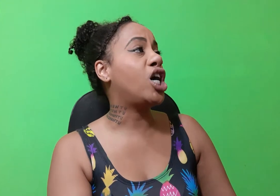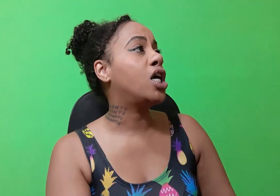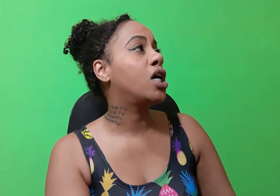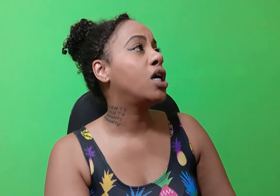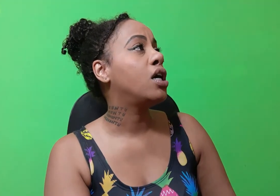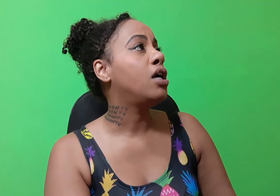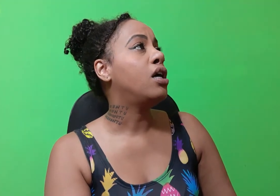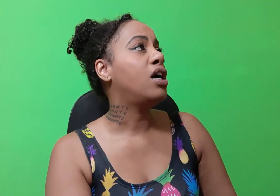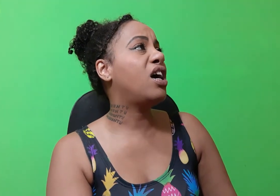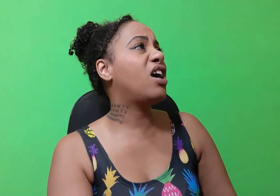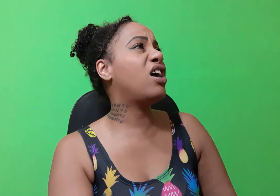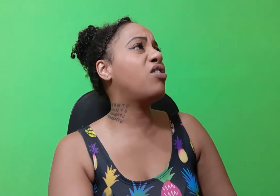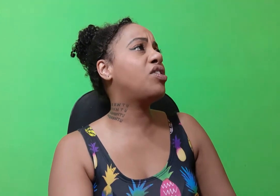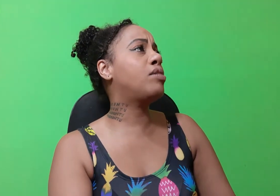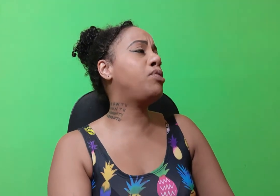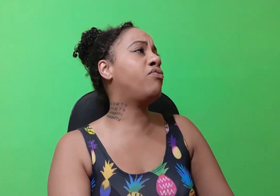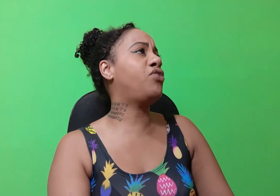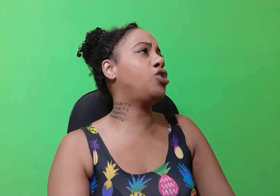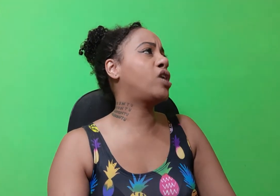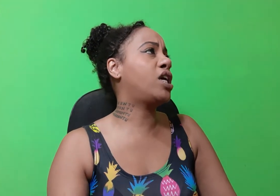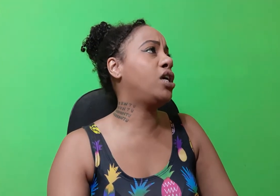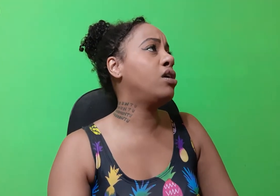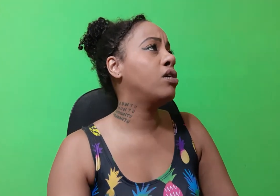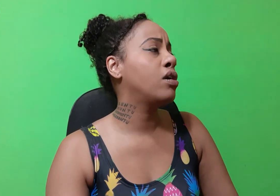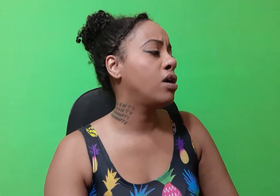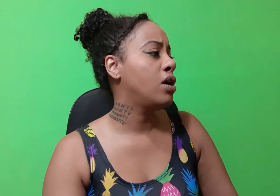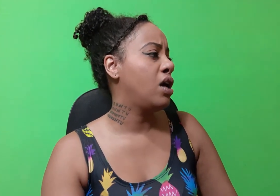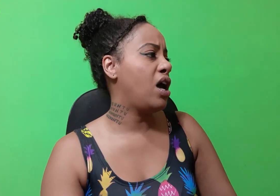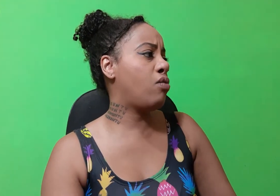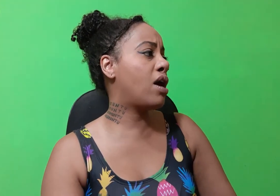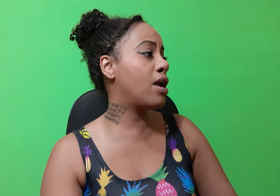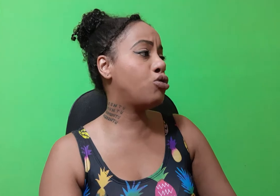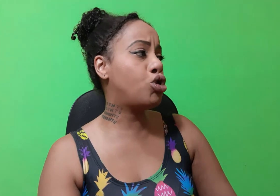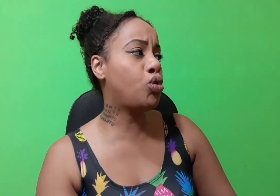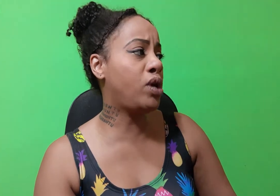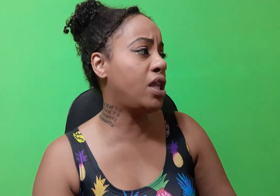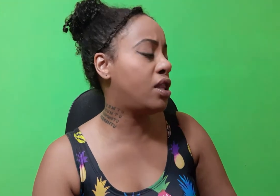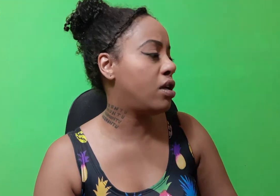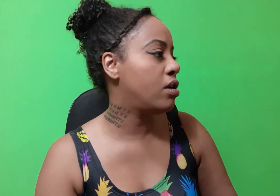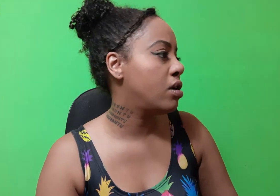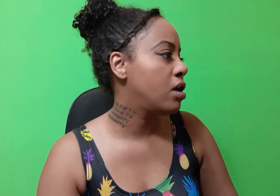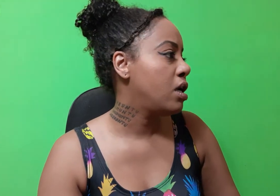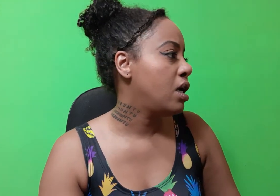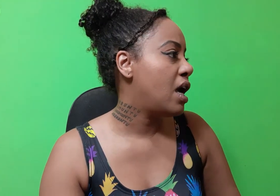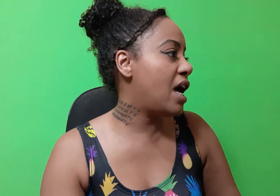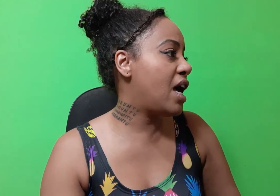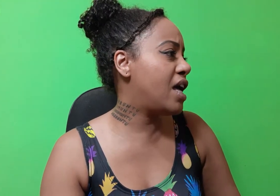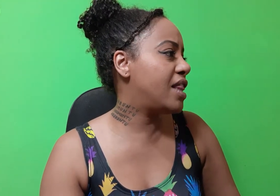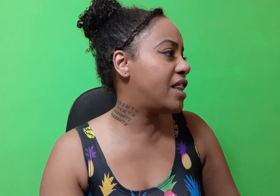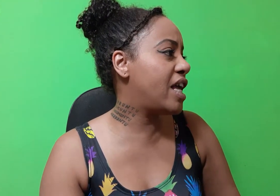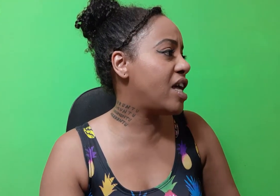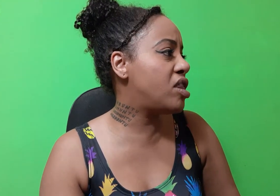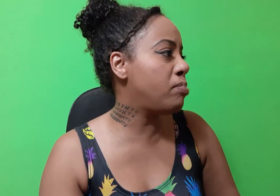Ô Janja, eu recebi um vídeo aqui, é um canal do Twitter,